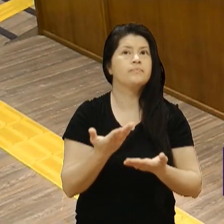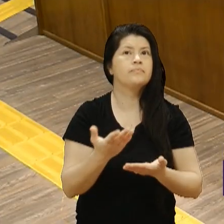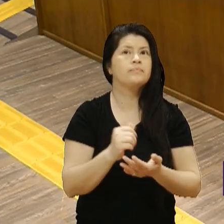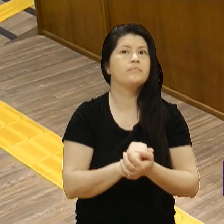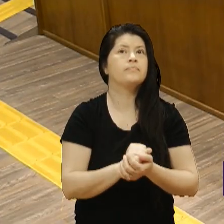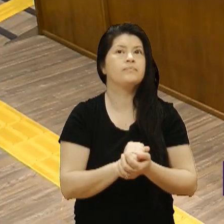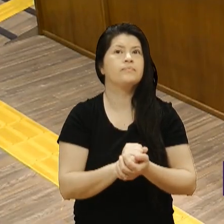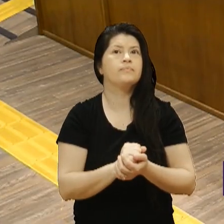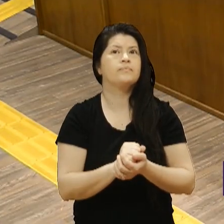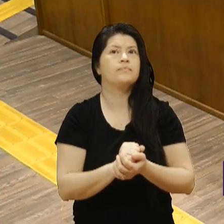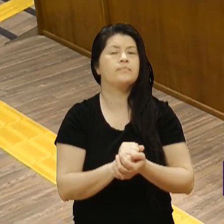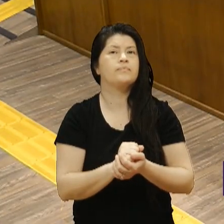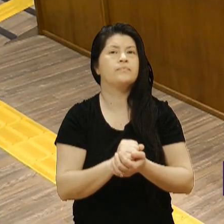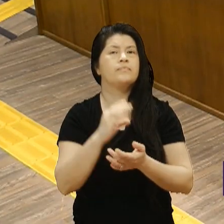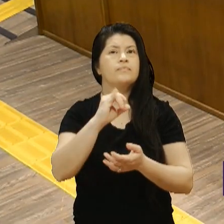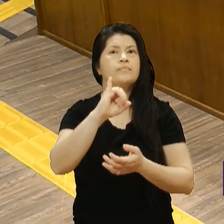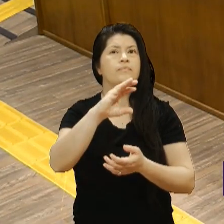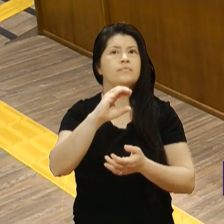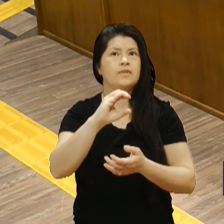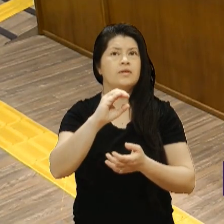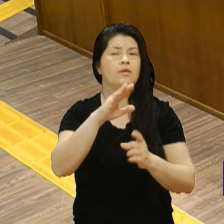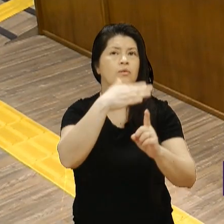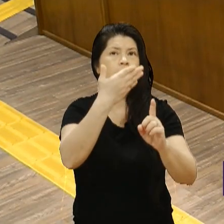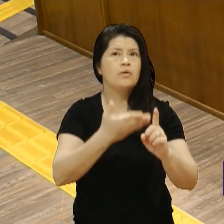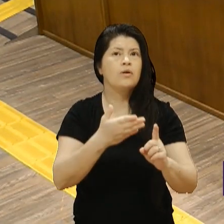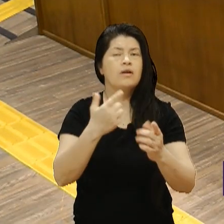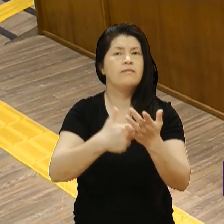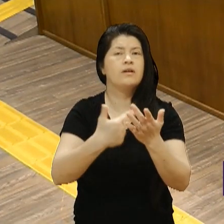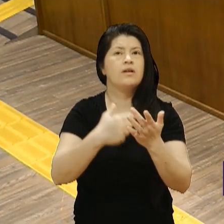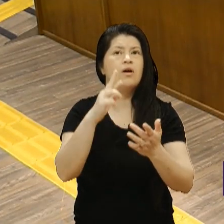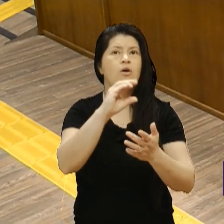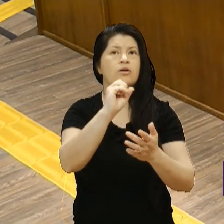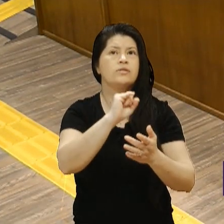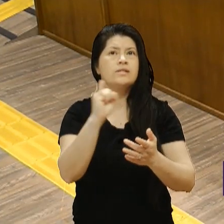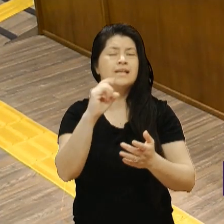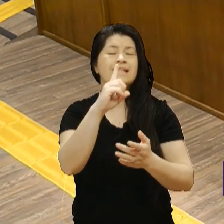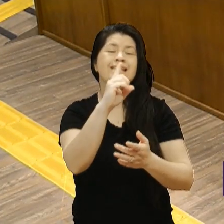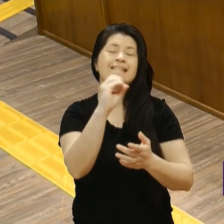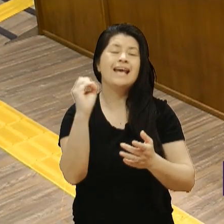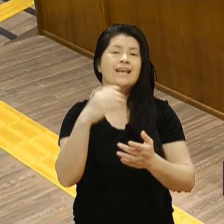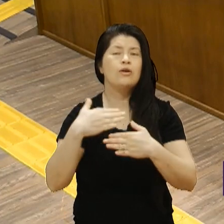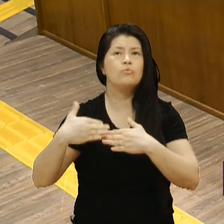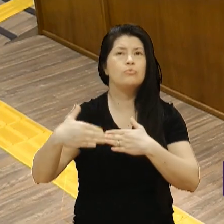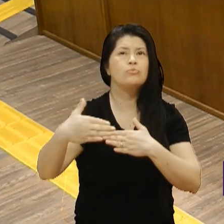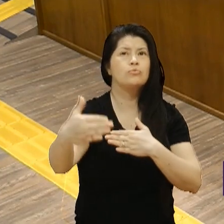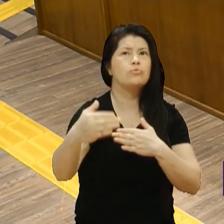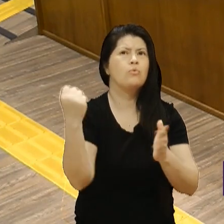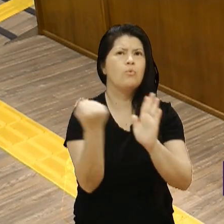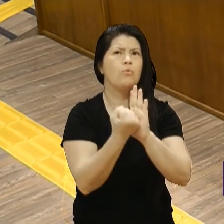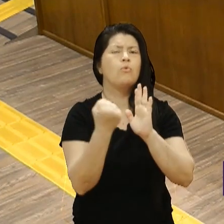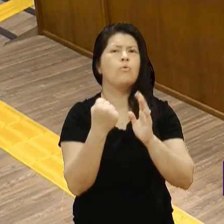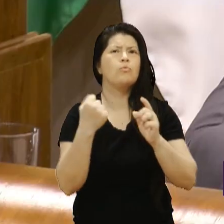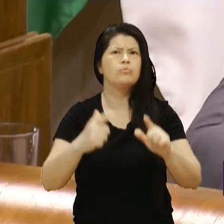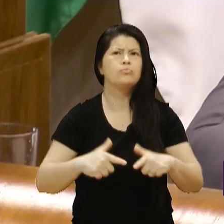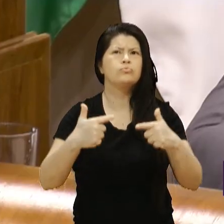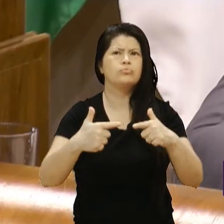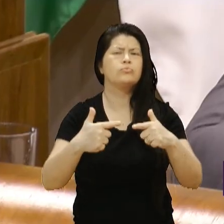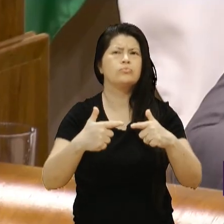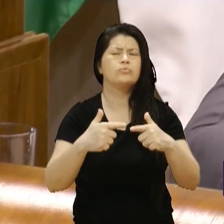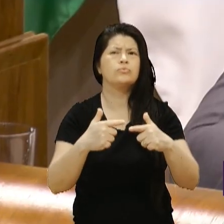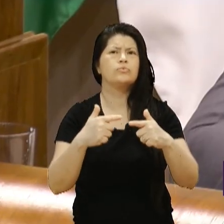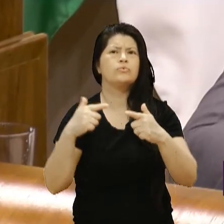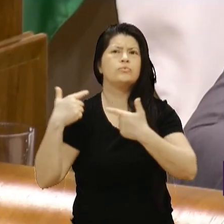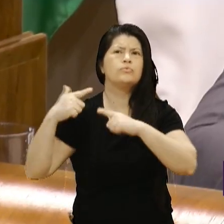presidente. A SIC Caxias homenageia a Livraria Rossi pelos 100 anos de uma trajetória marcada pela dedicação,